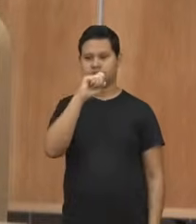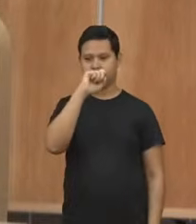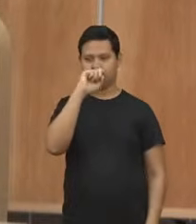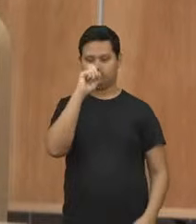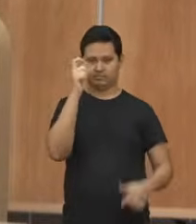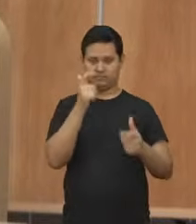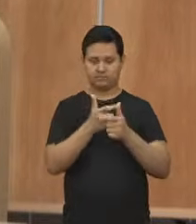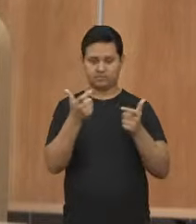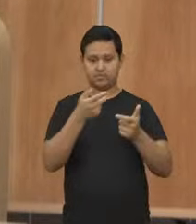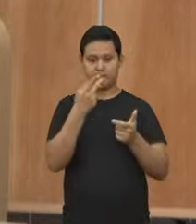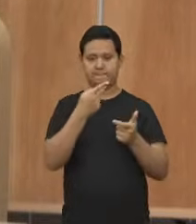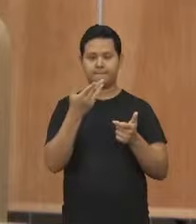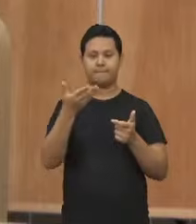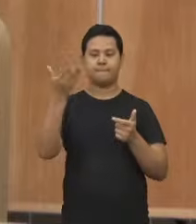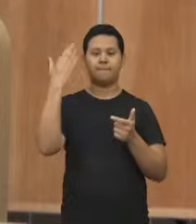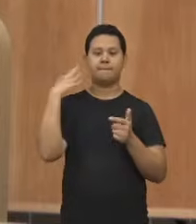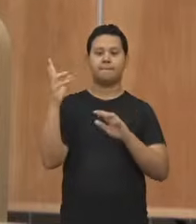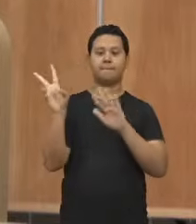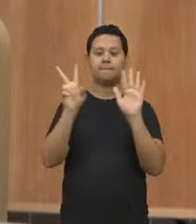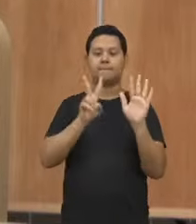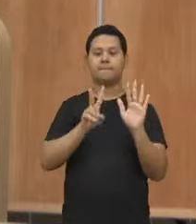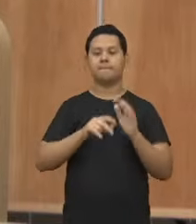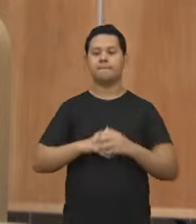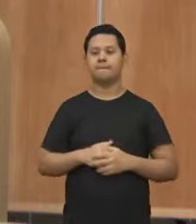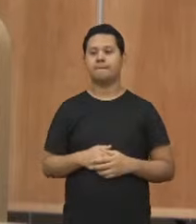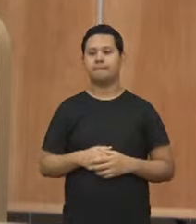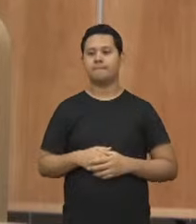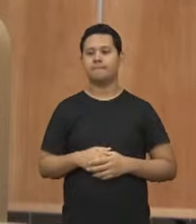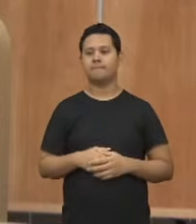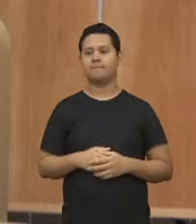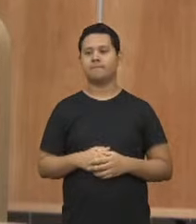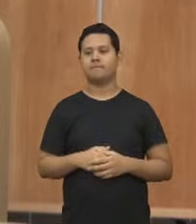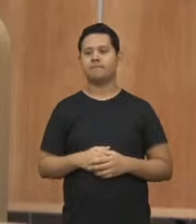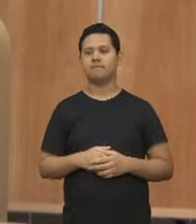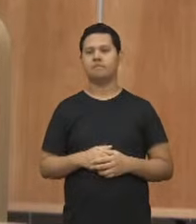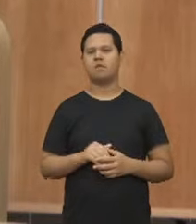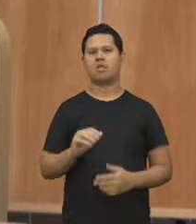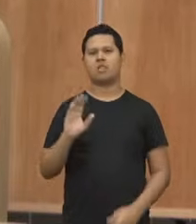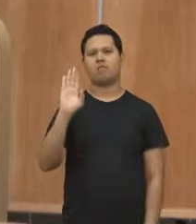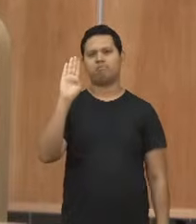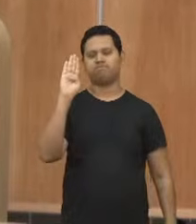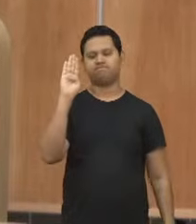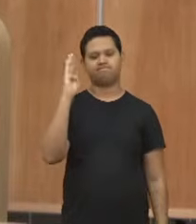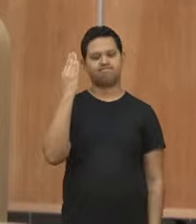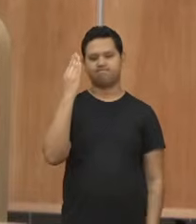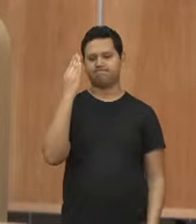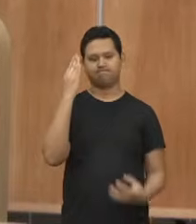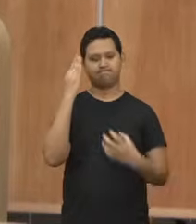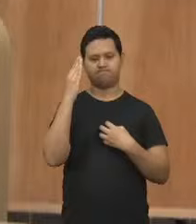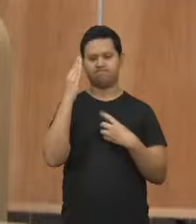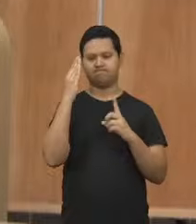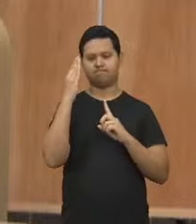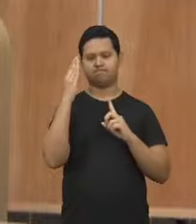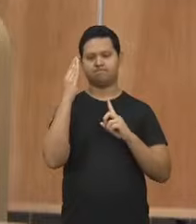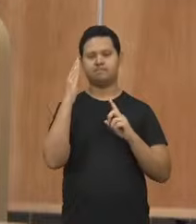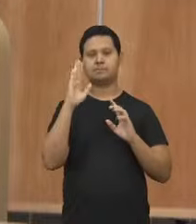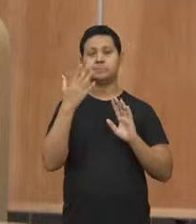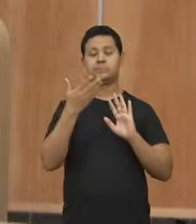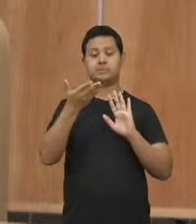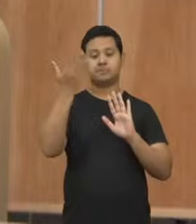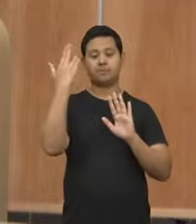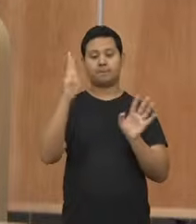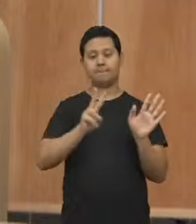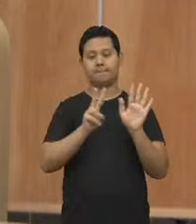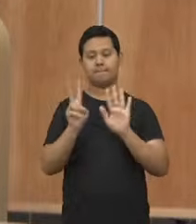falei na semana passada, não vamos ser hipócritas que não. E também na semana